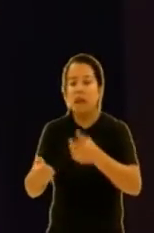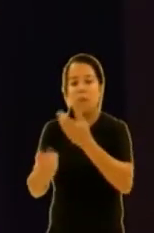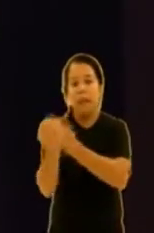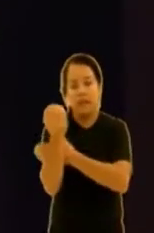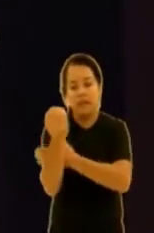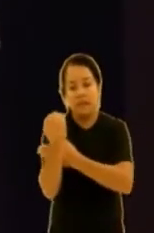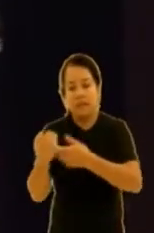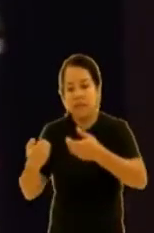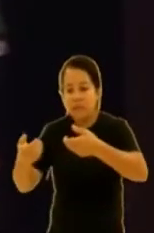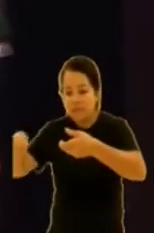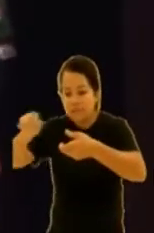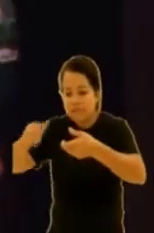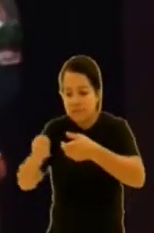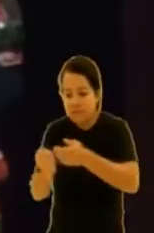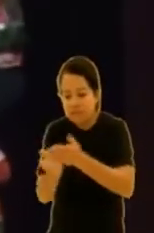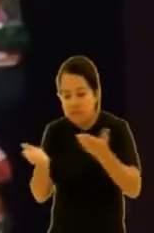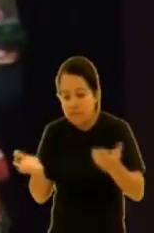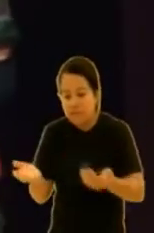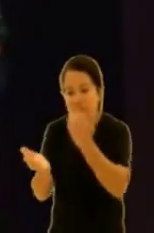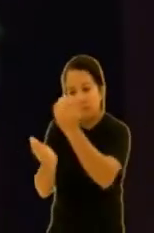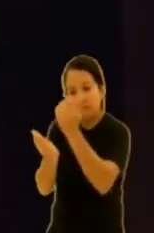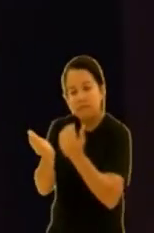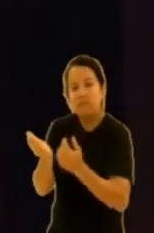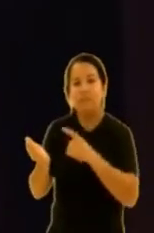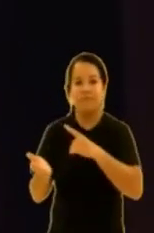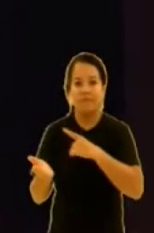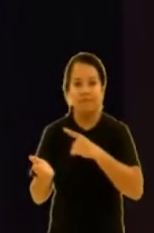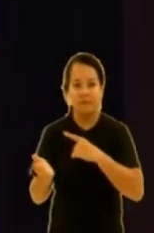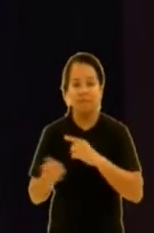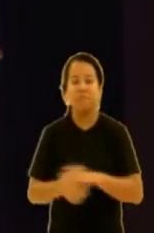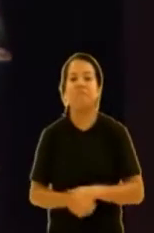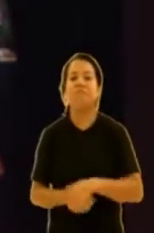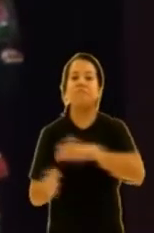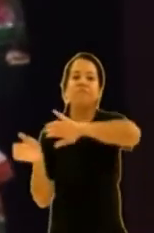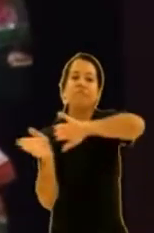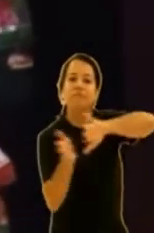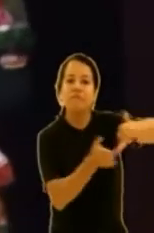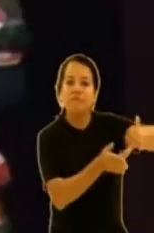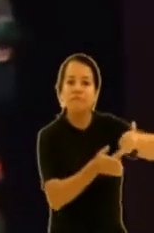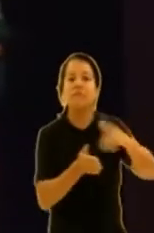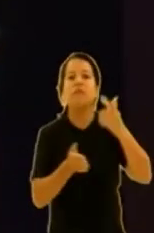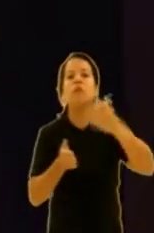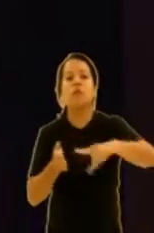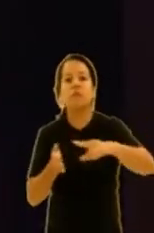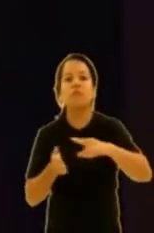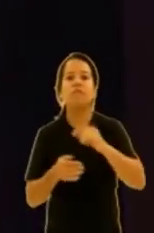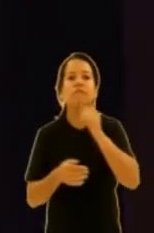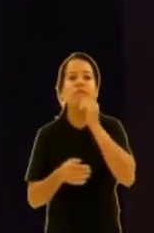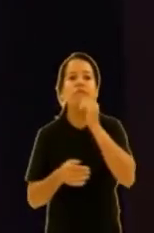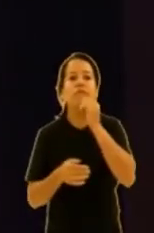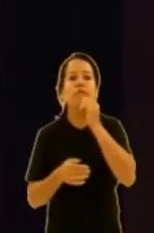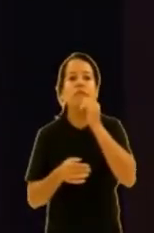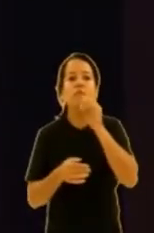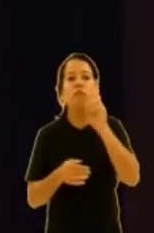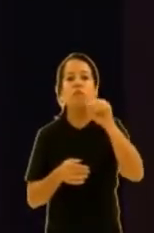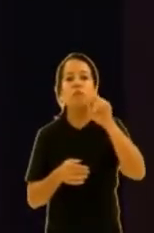Ok? Outro aviso importante é para quem teve as passagens emitidas pela Undime.